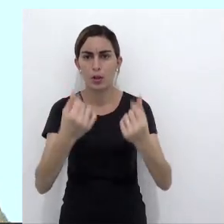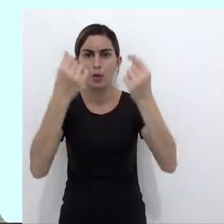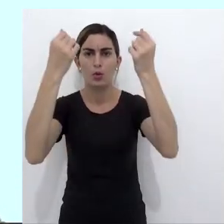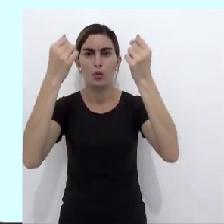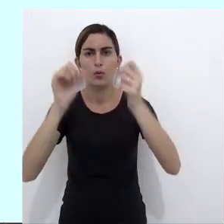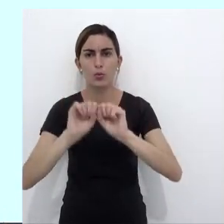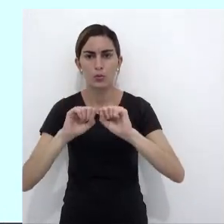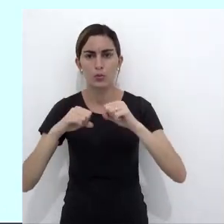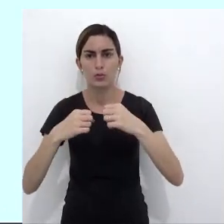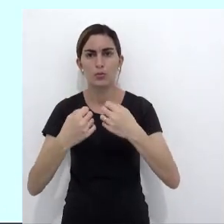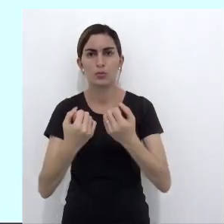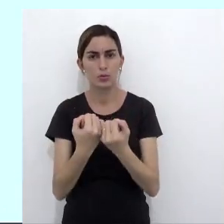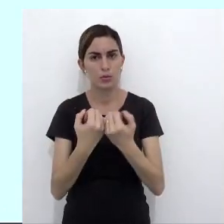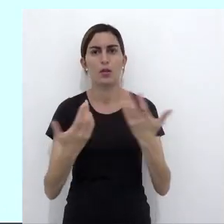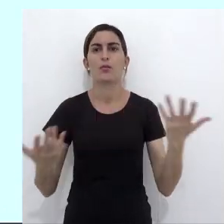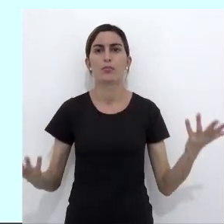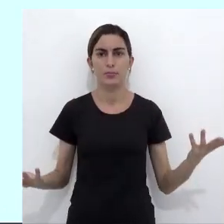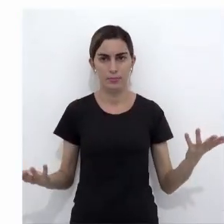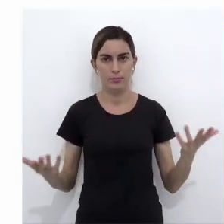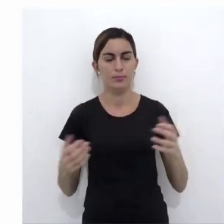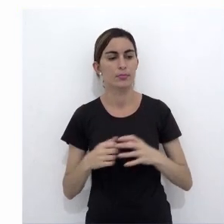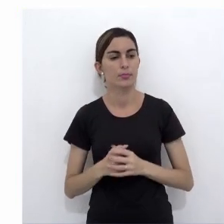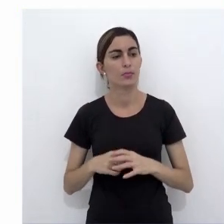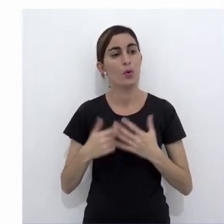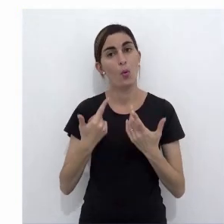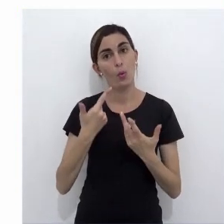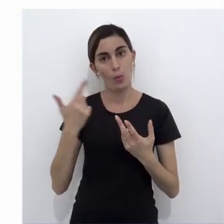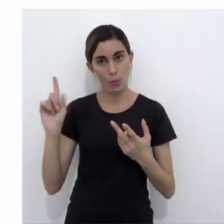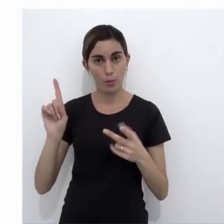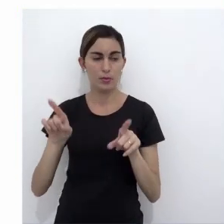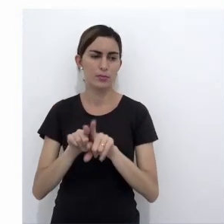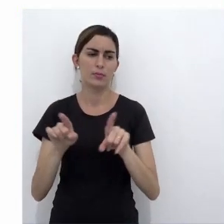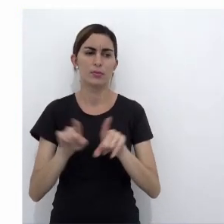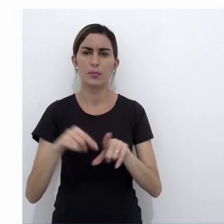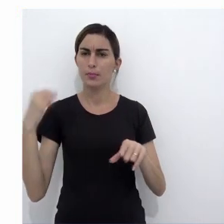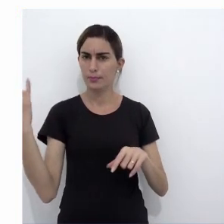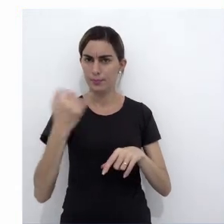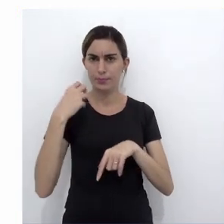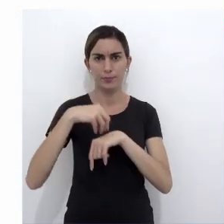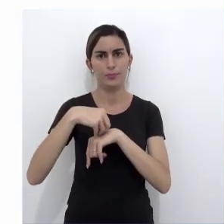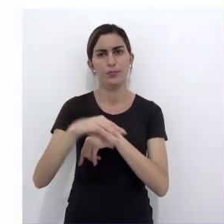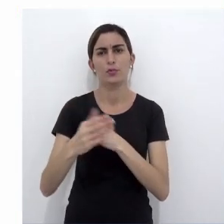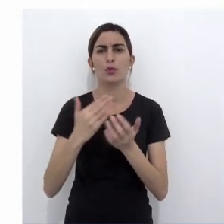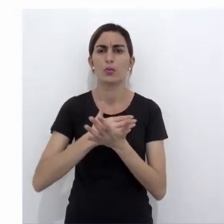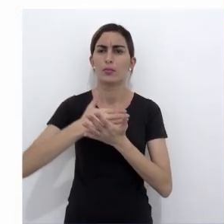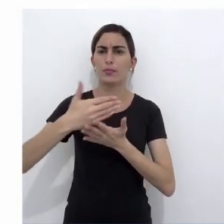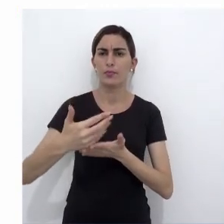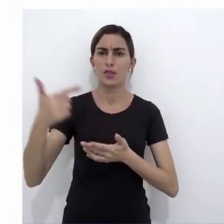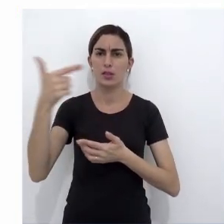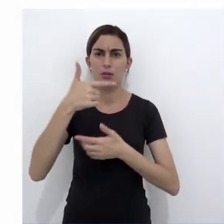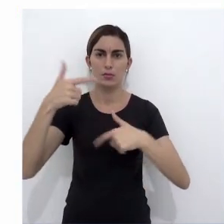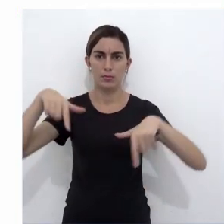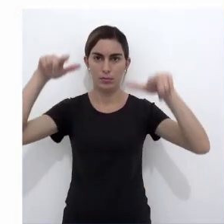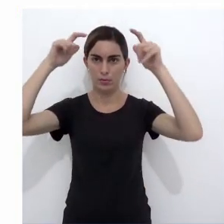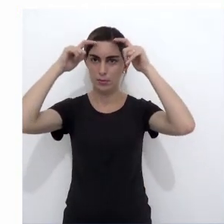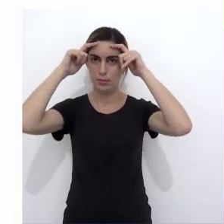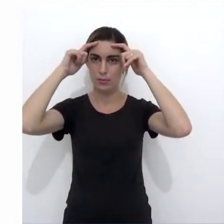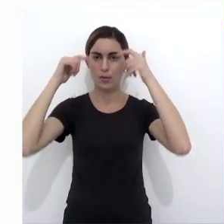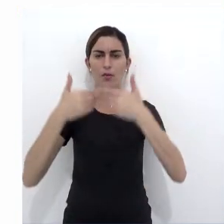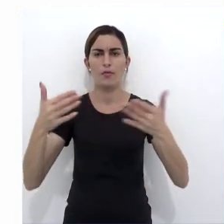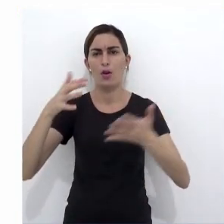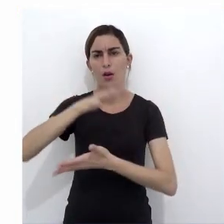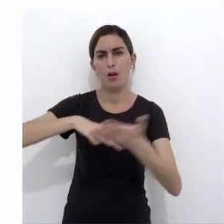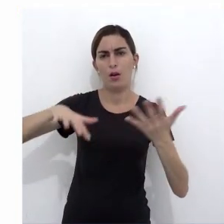econômica e social. Um outro fato relevante durante o início do segundo reinado foi